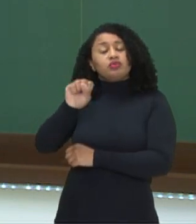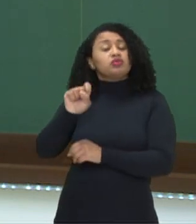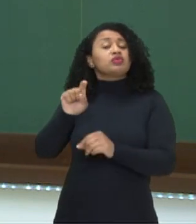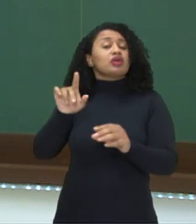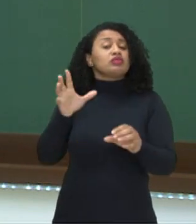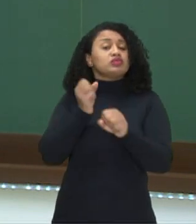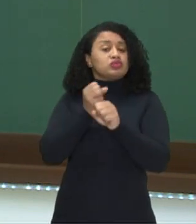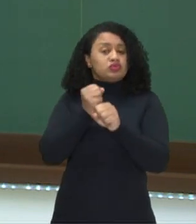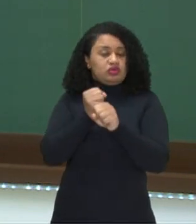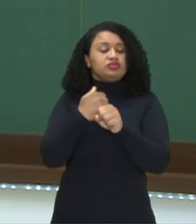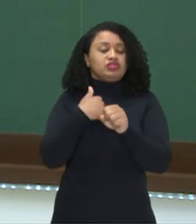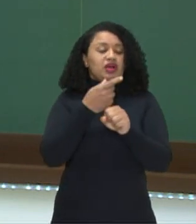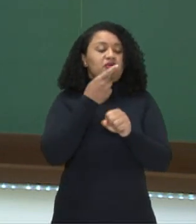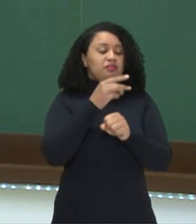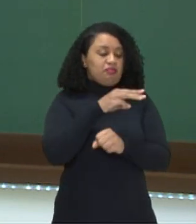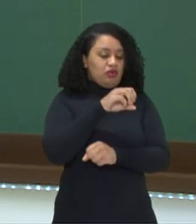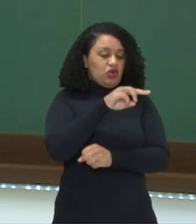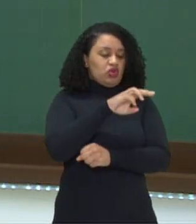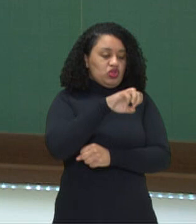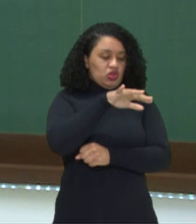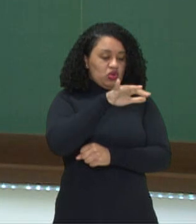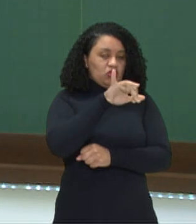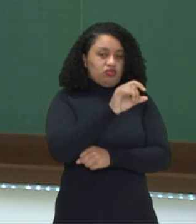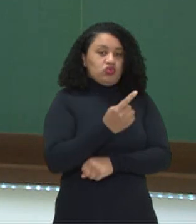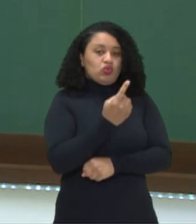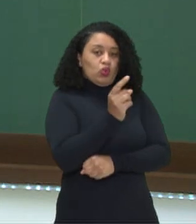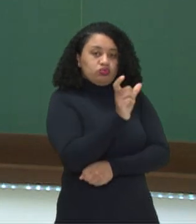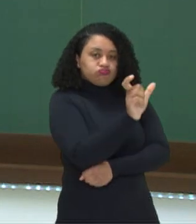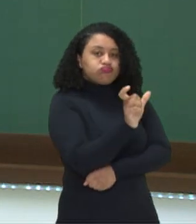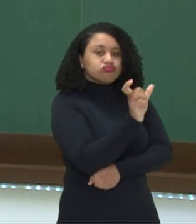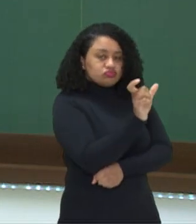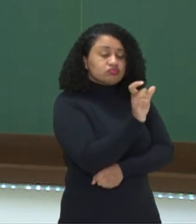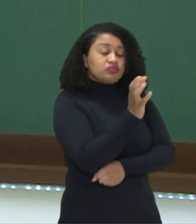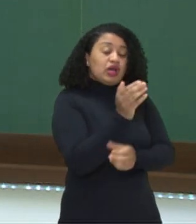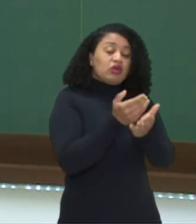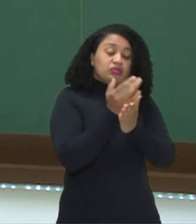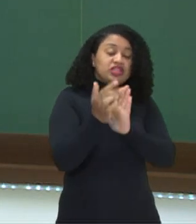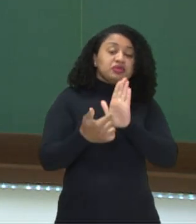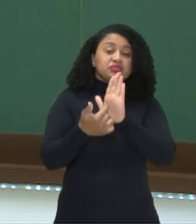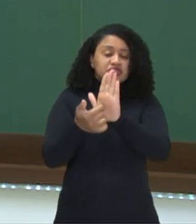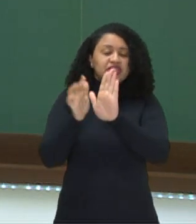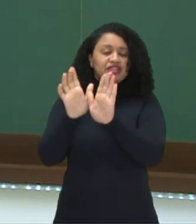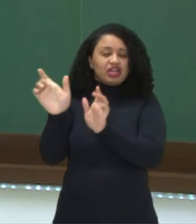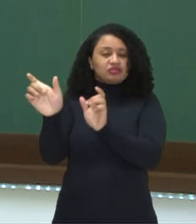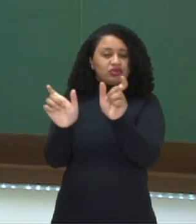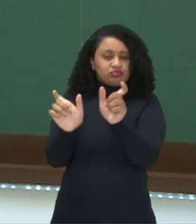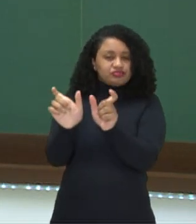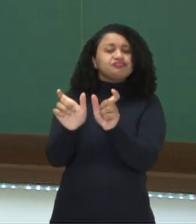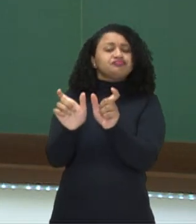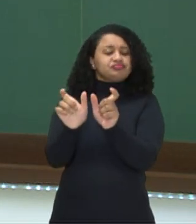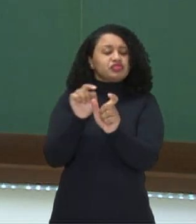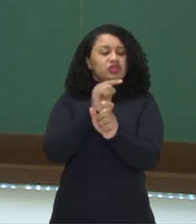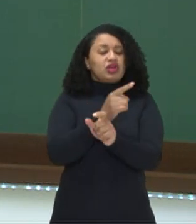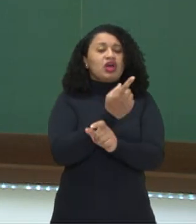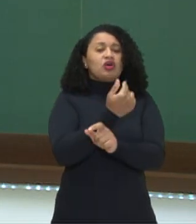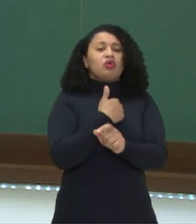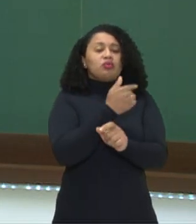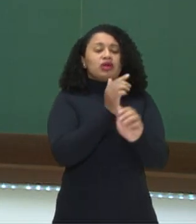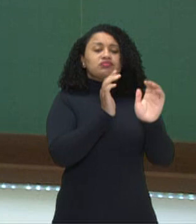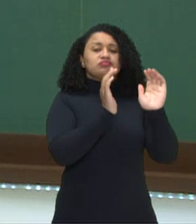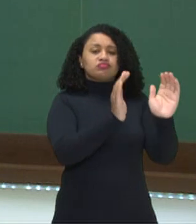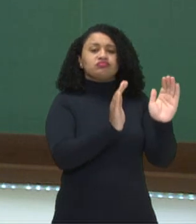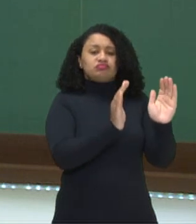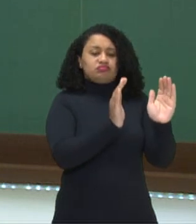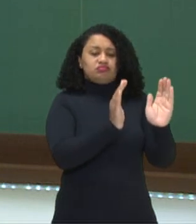falamos sobre os monômios, já começamos a mostrar os polinômios, monômio é aquela caixinha, é